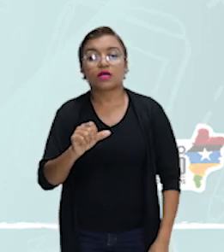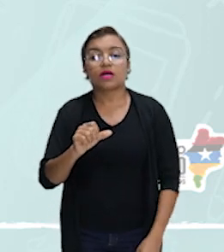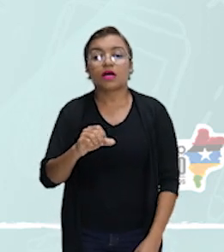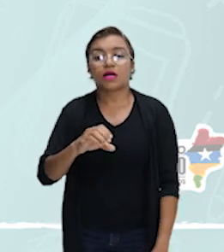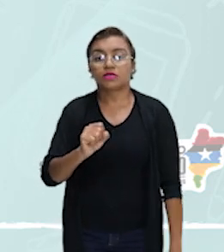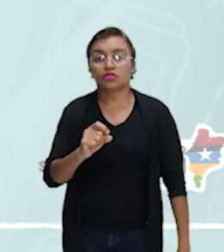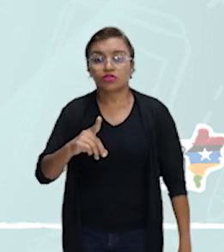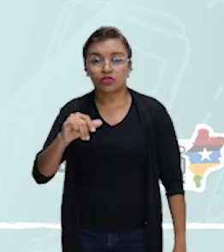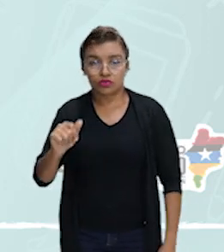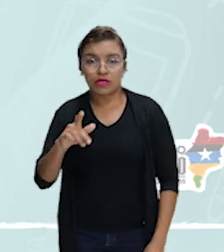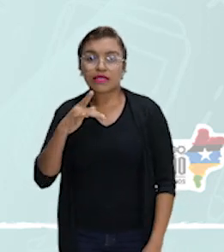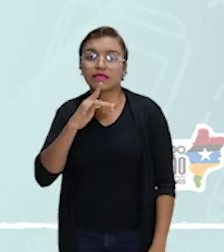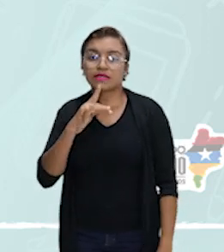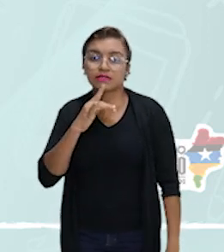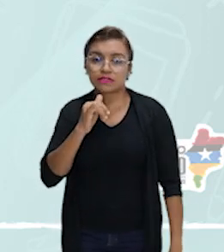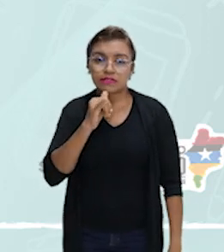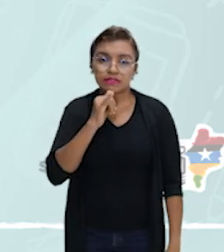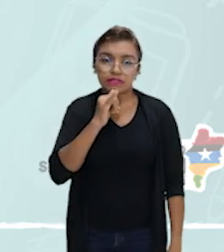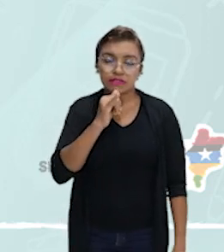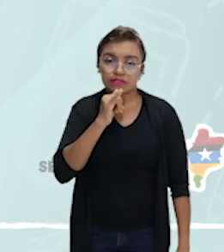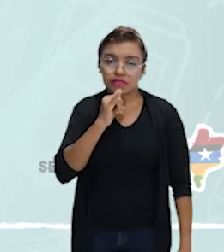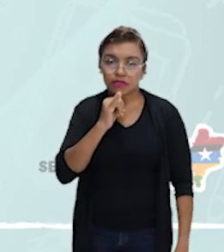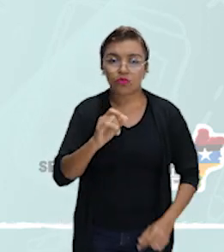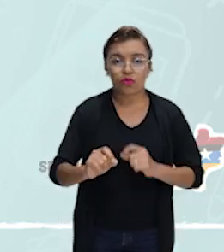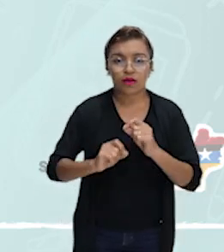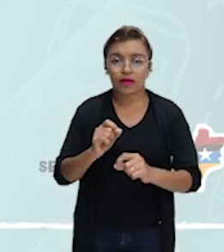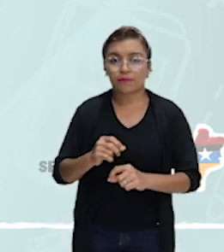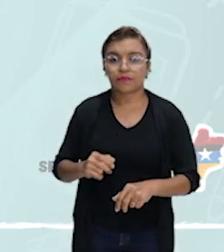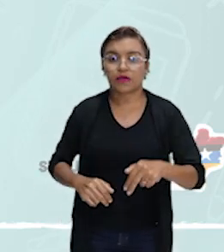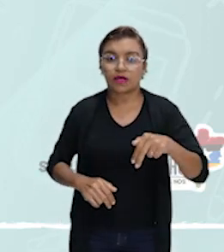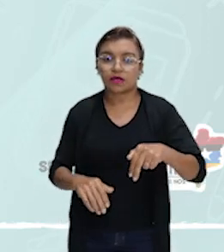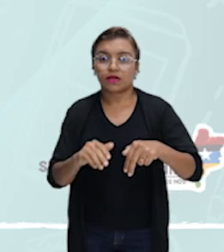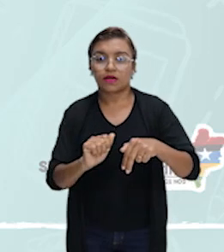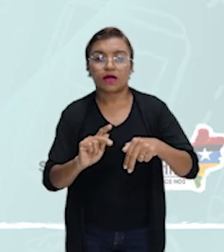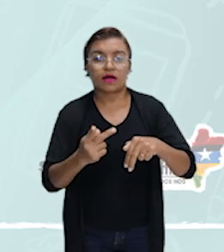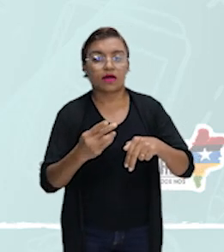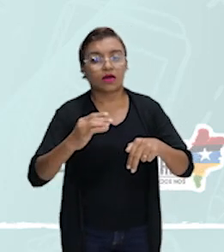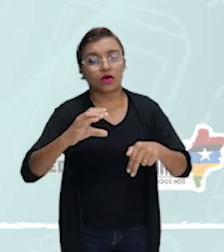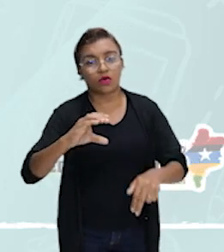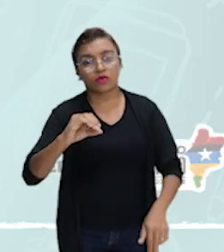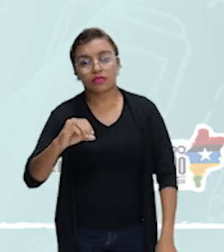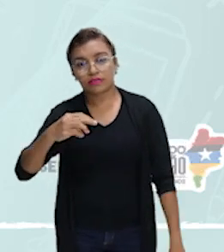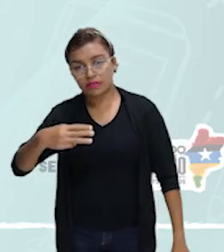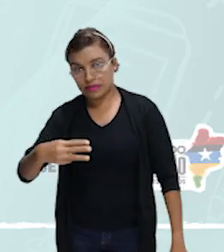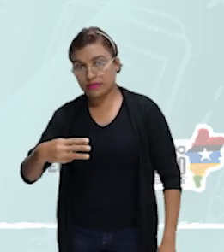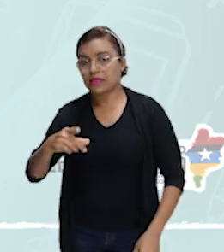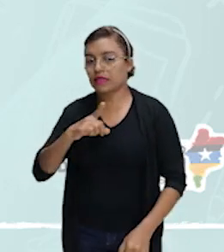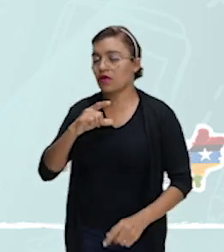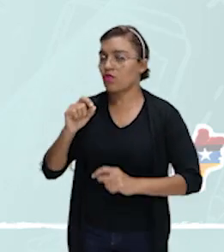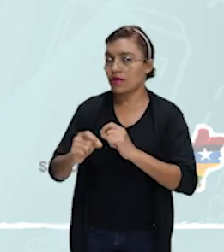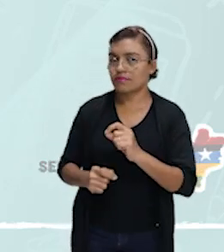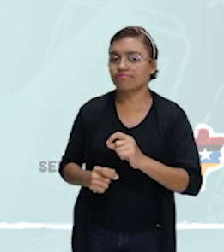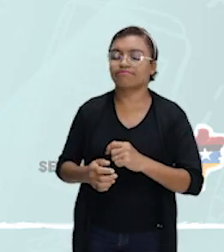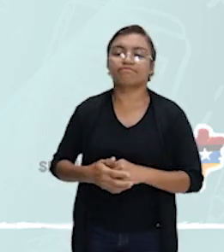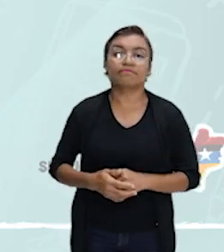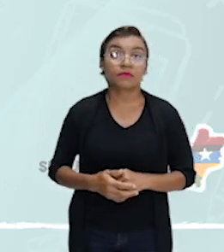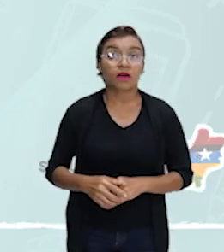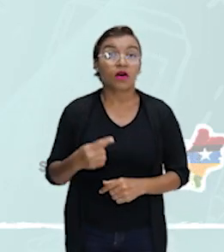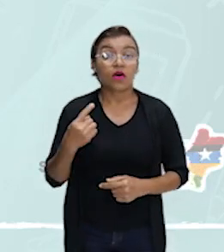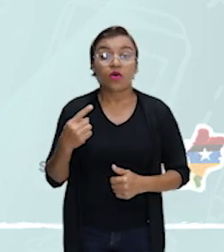NaHCO3. Bom, o bicarbonato, seus usos mais comuns são os seguintes.